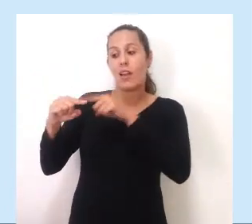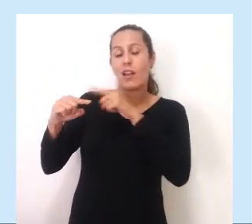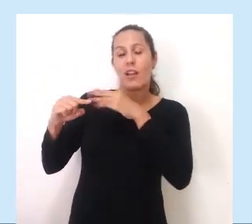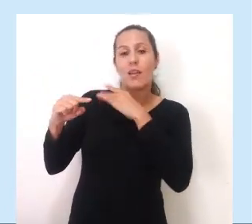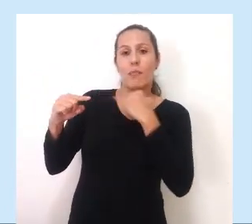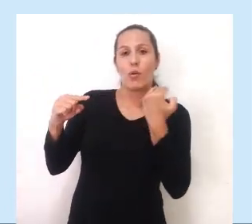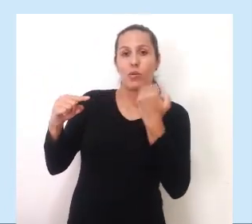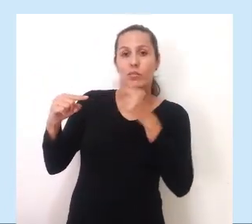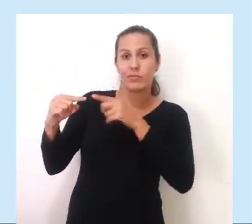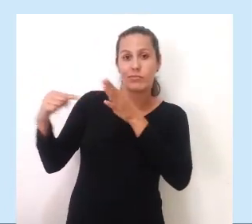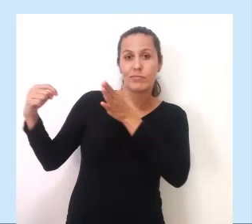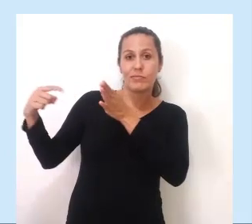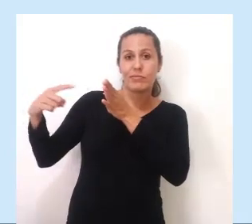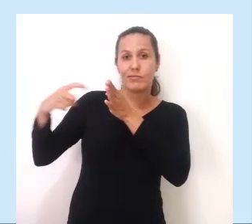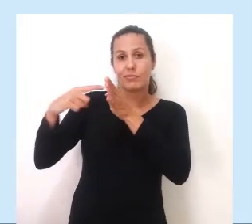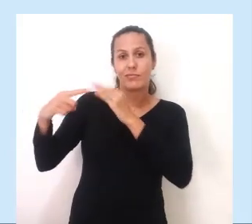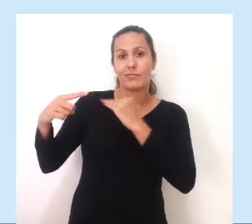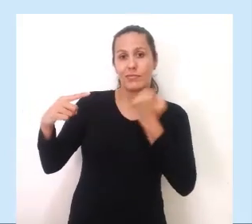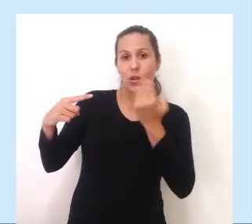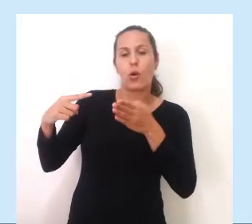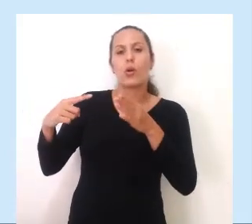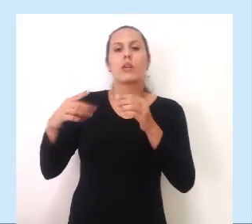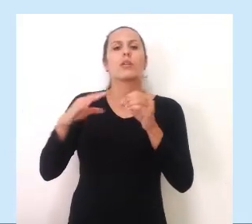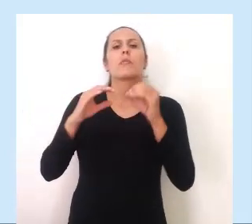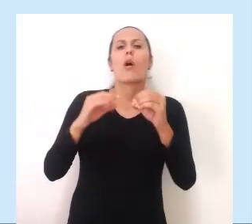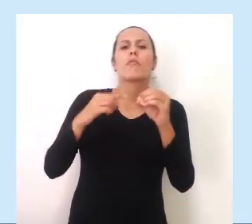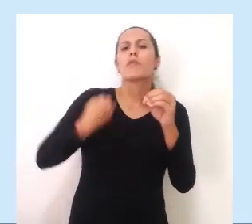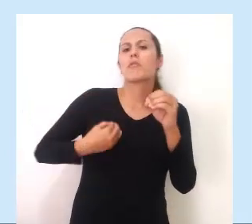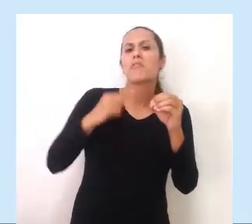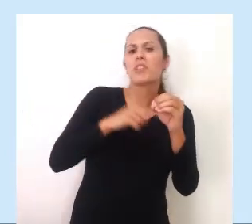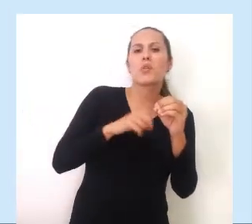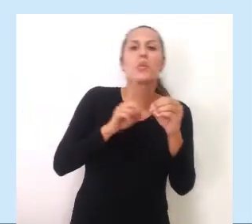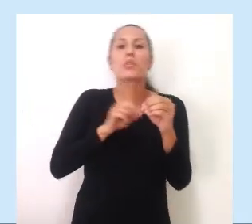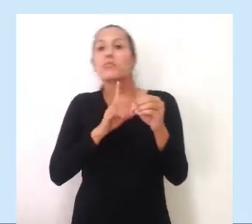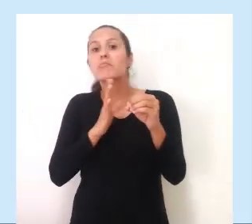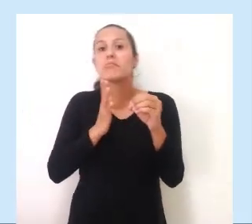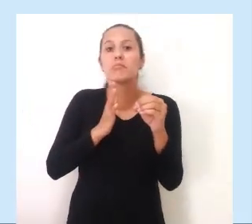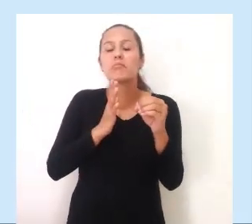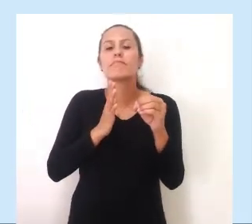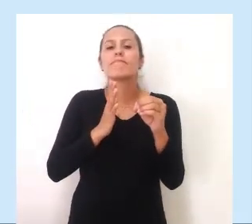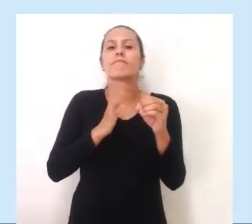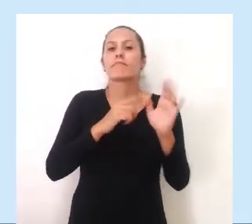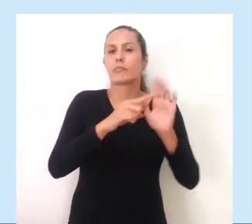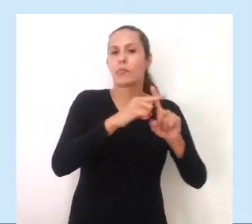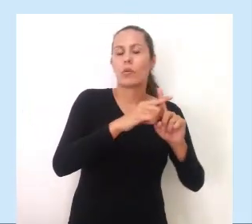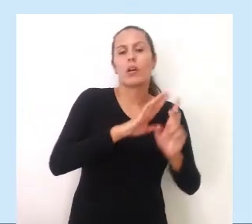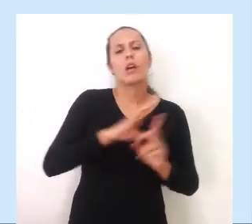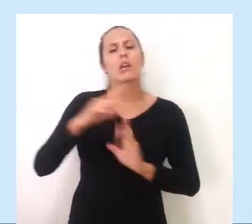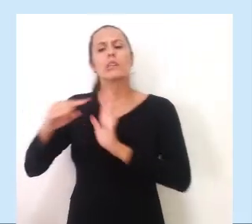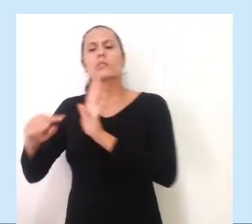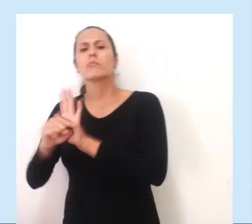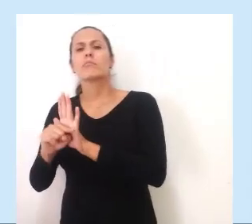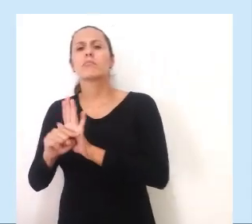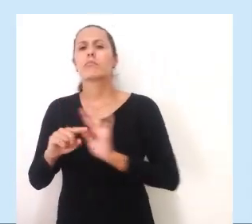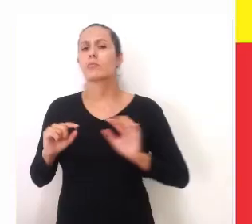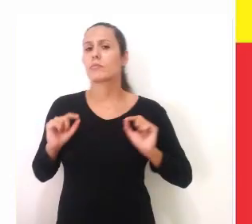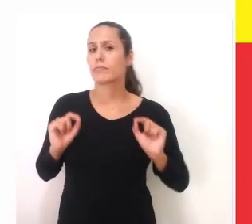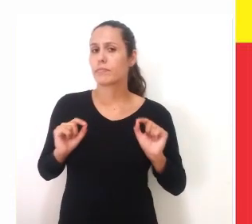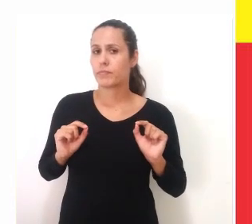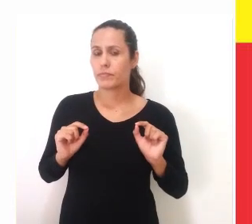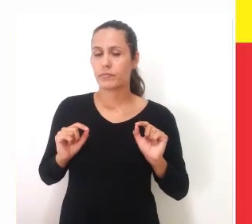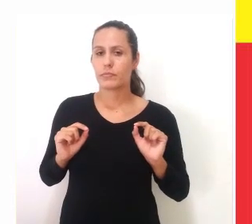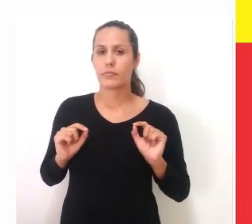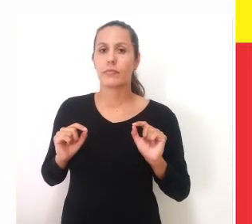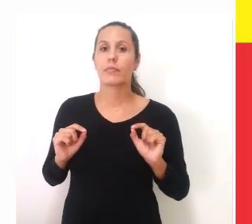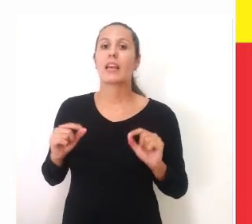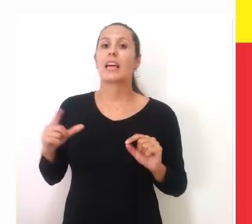logo na vagina. E ele não percorre o trajeto ao encontro do óvulo, que pode estar lá ou não.